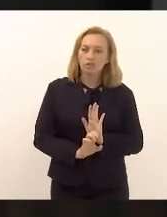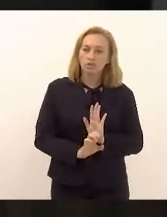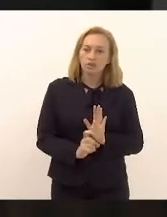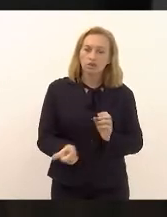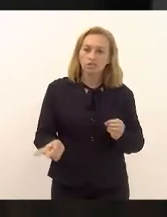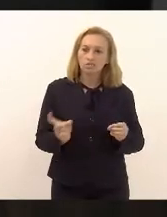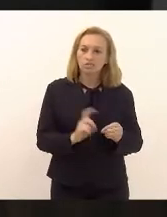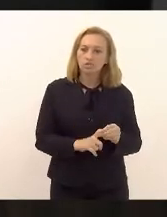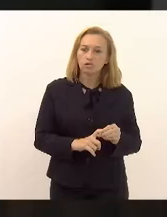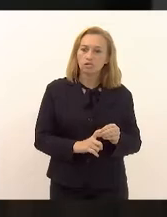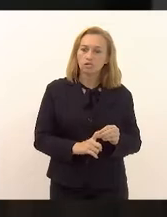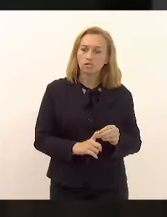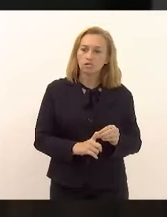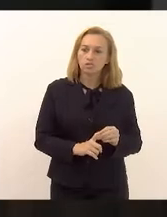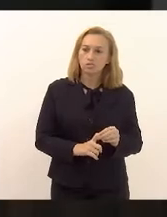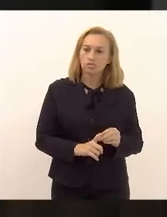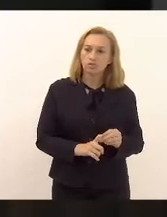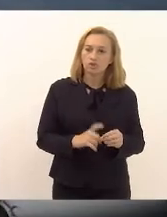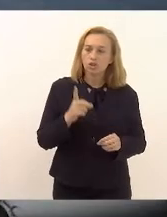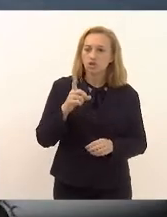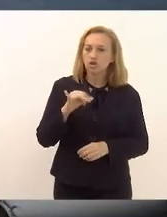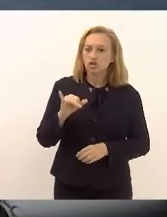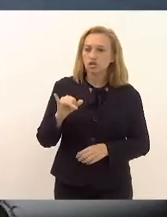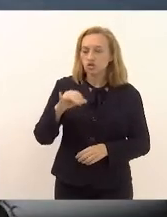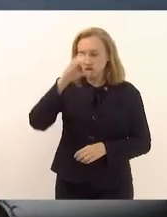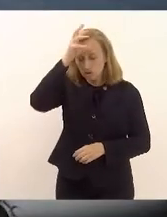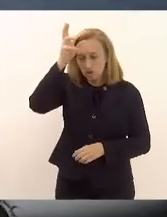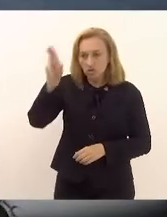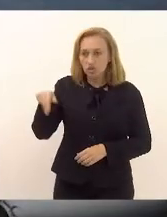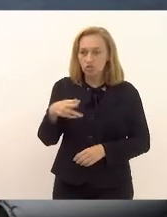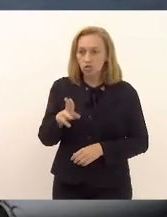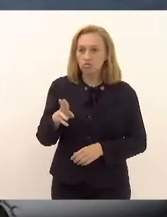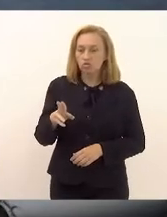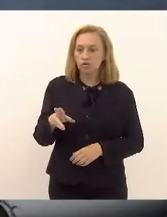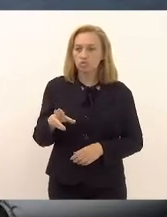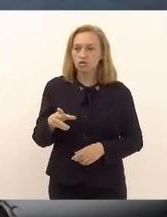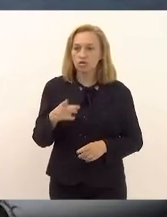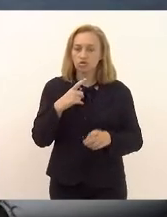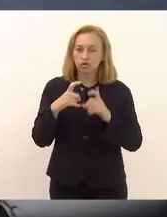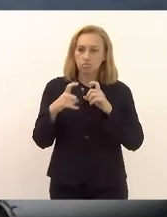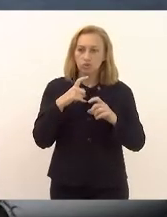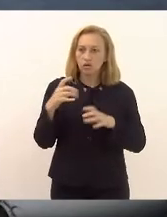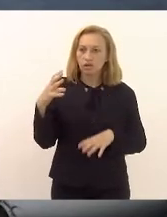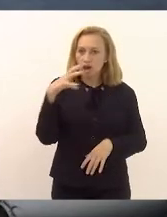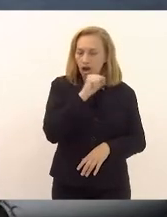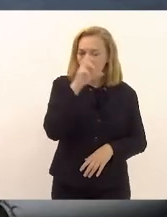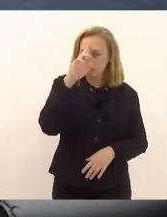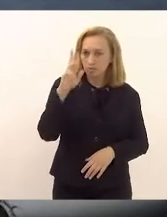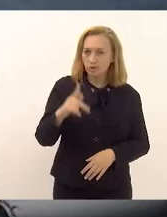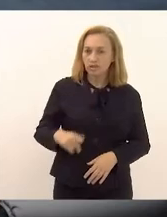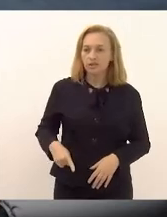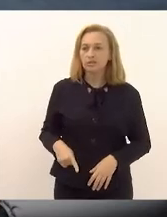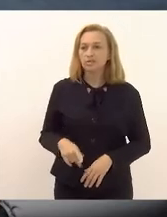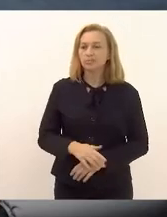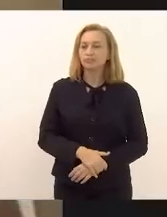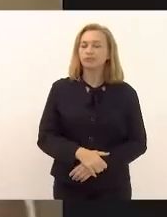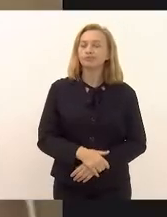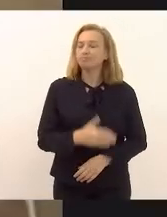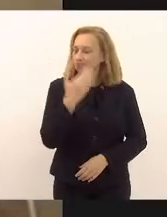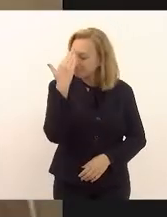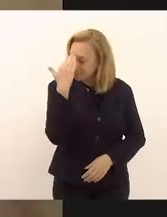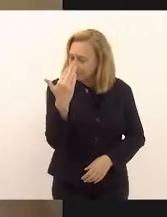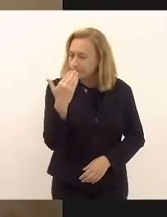Presidente. Para discutir, Tia Ju. Passou. Tia Ju. Muito rapidamente, presidente.